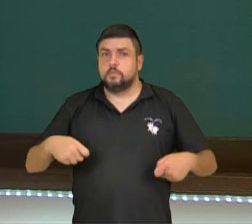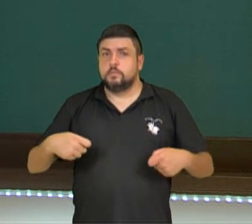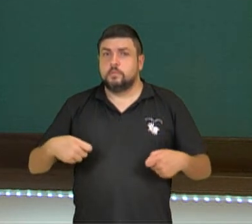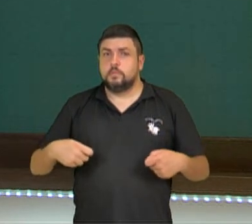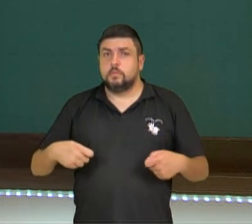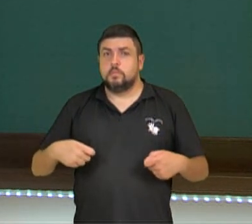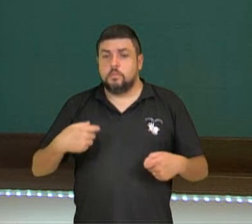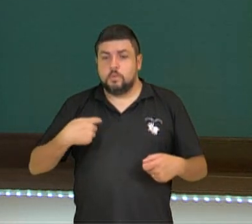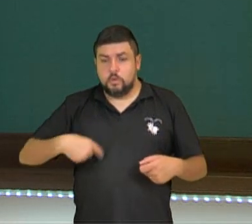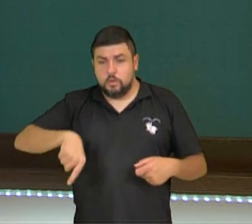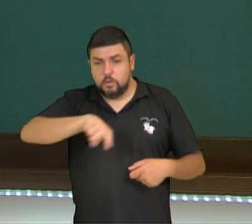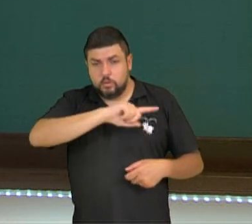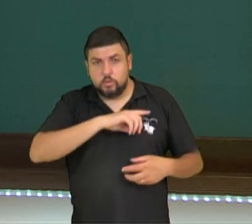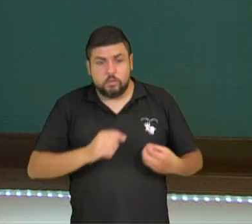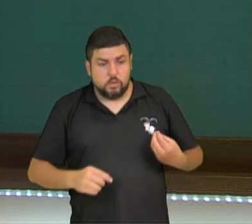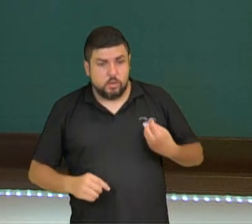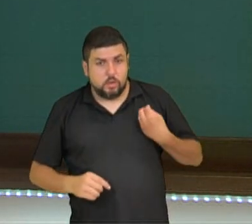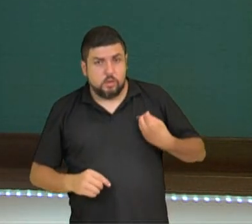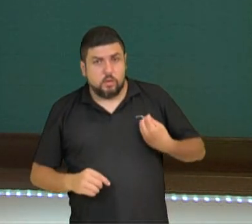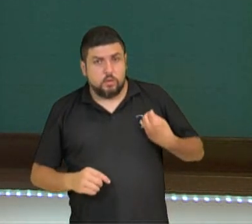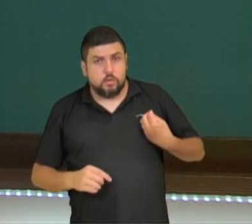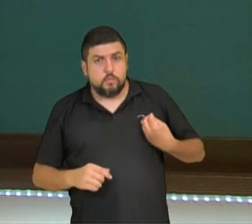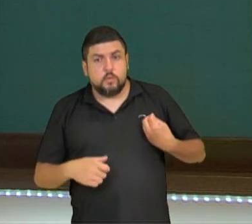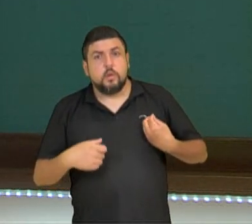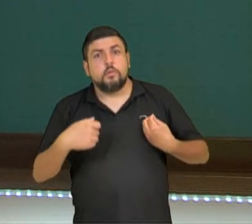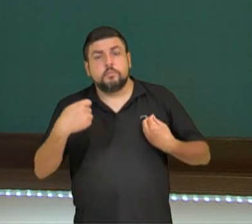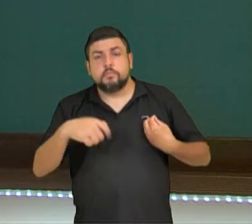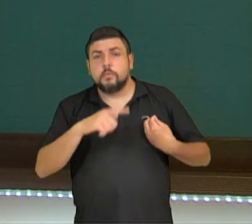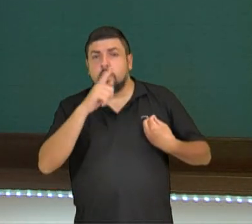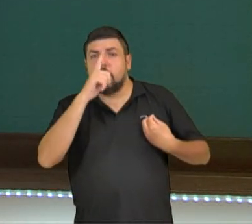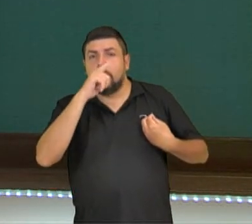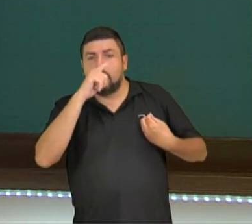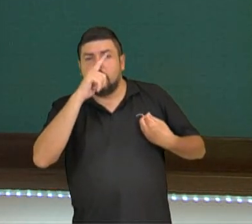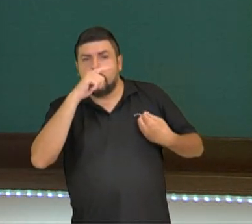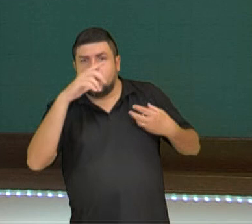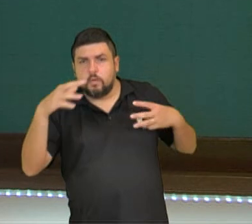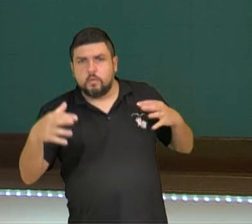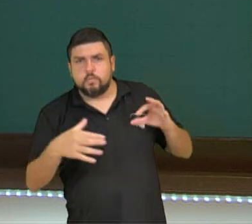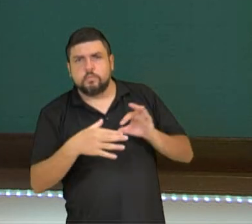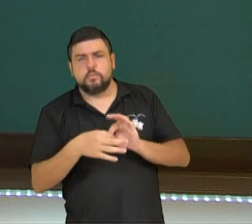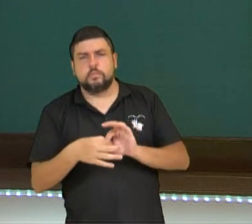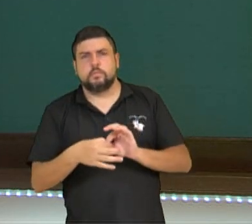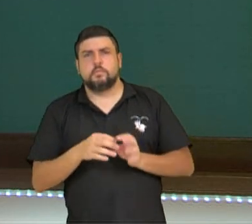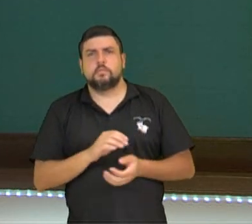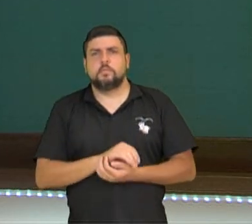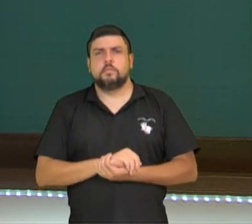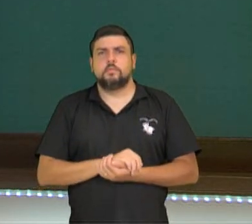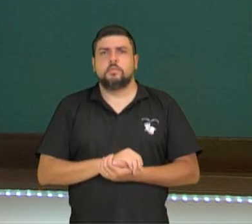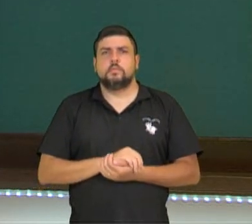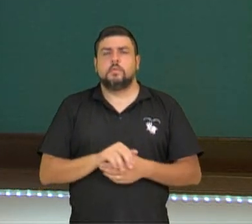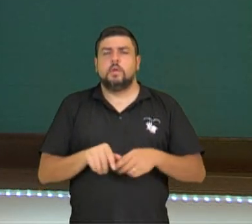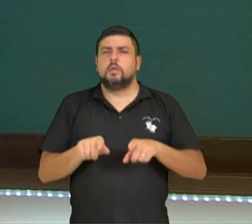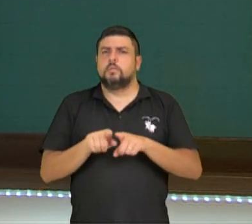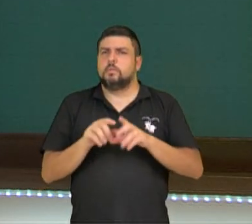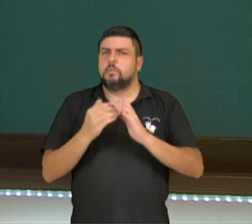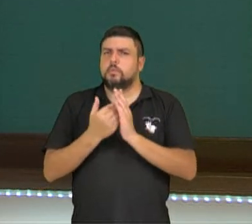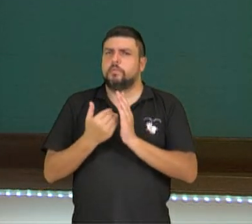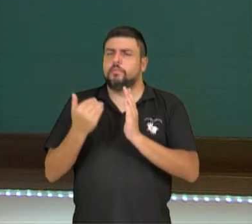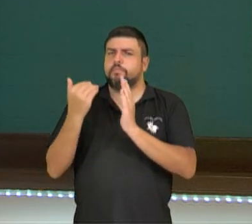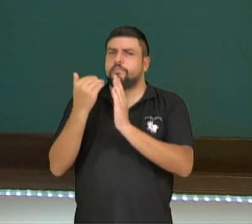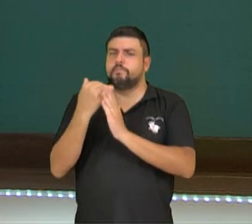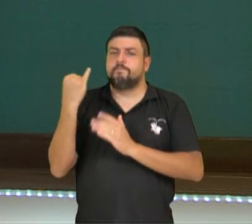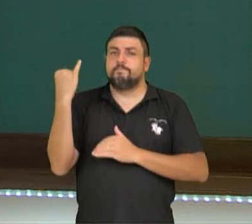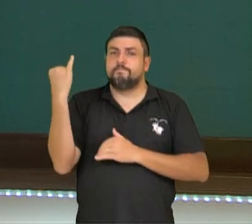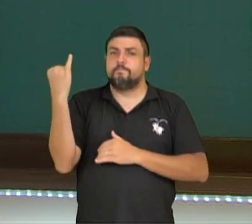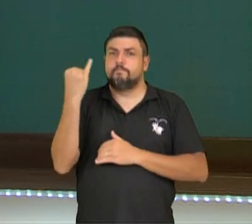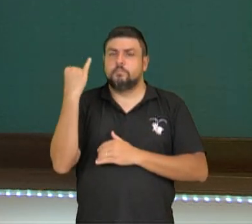vida no planeta, jamais pode ser esquecida. Esse é o primeiro ponto relevante e é o maior também, é o mais relevante nesse sentido,